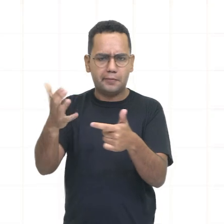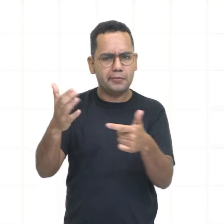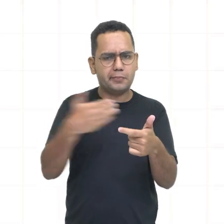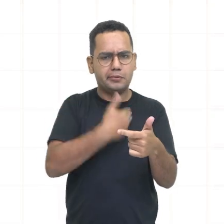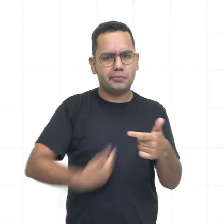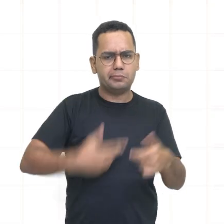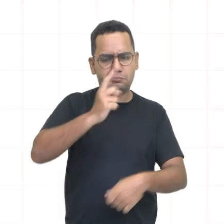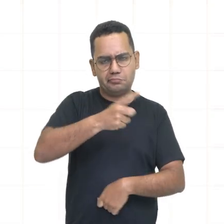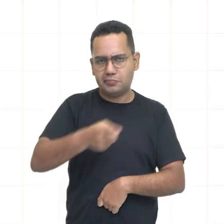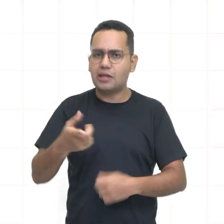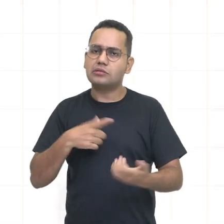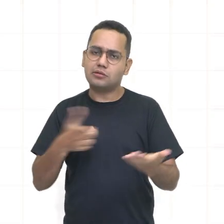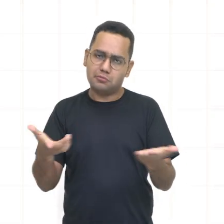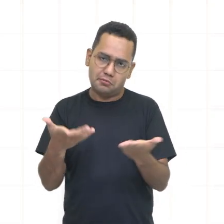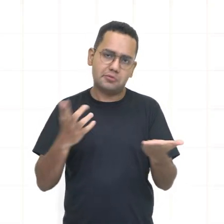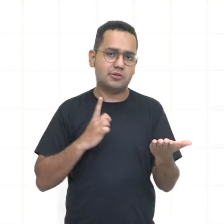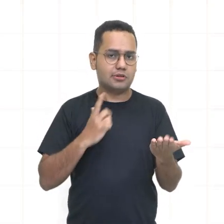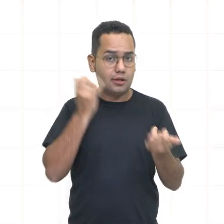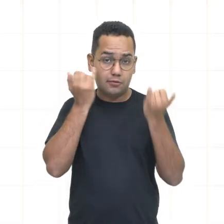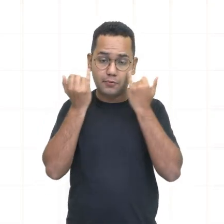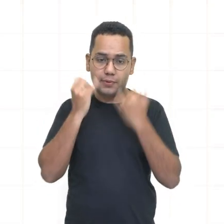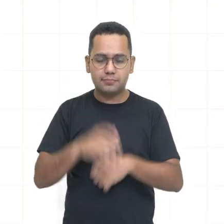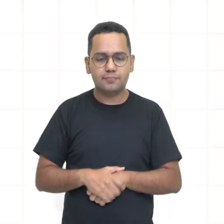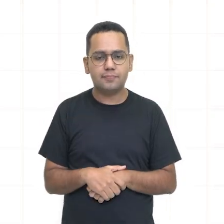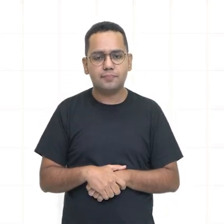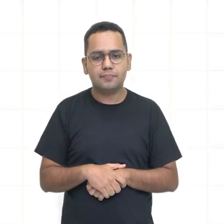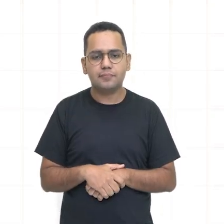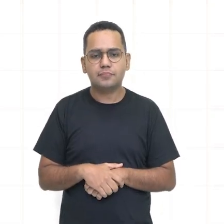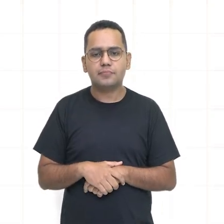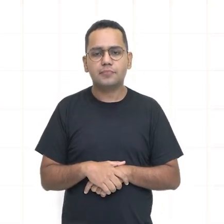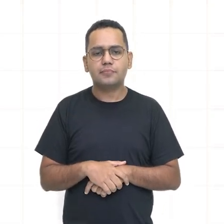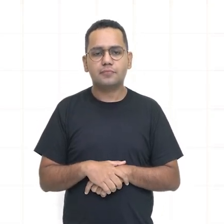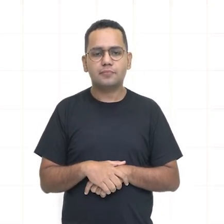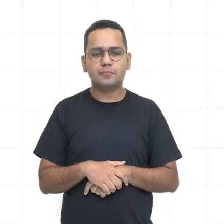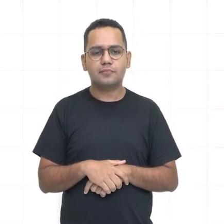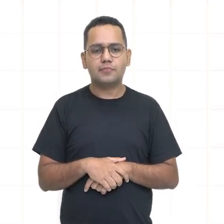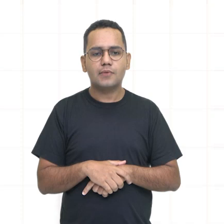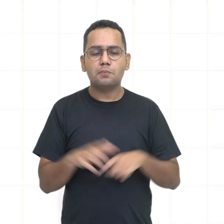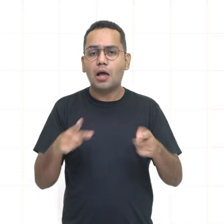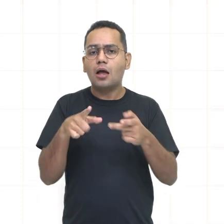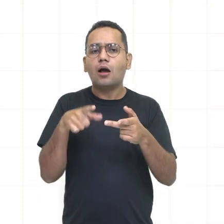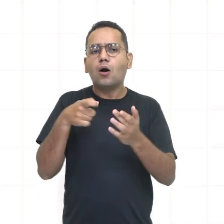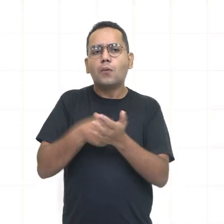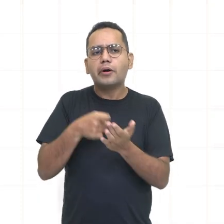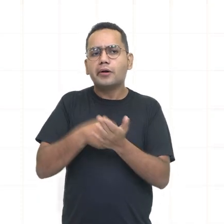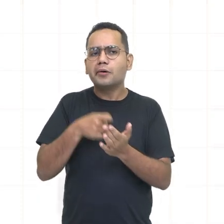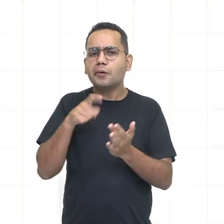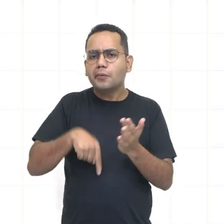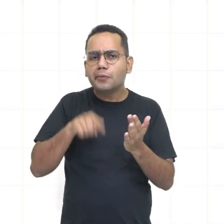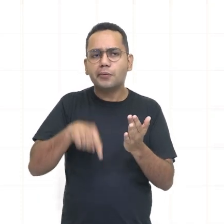até hoje. E também a exigência de compromisso com a verdade, justiça e